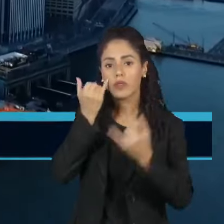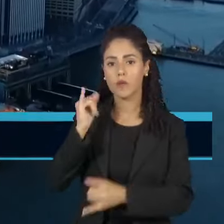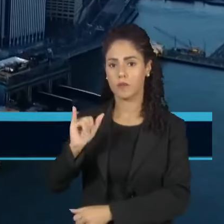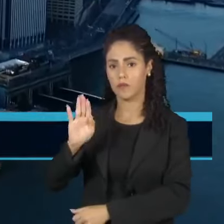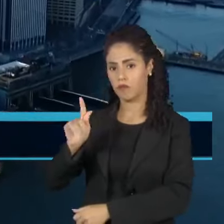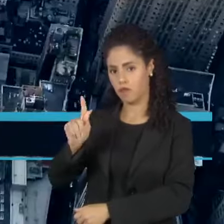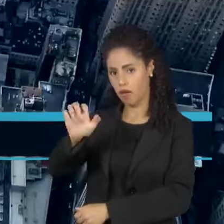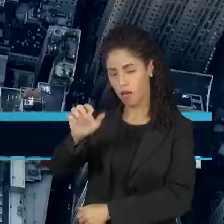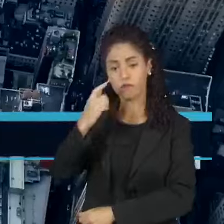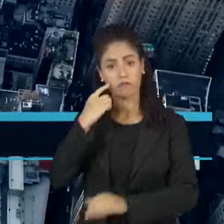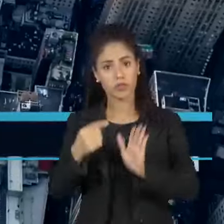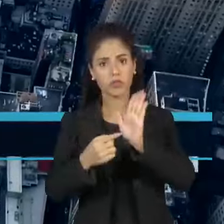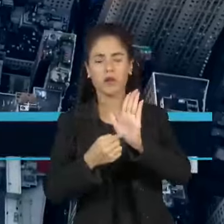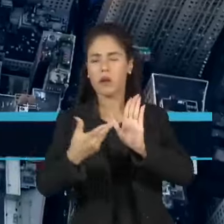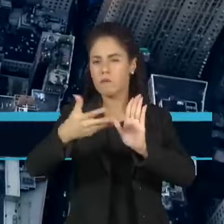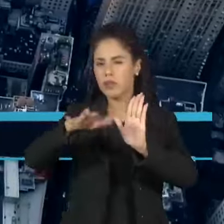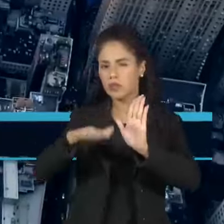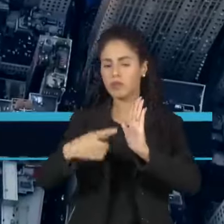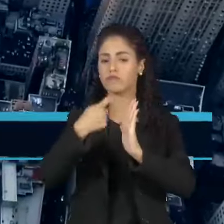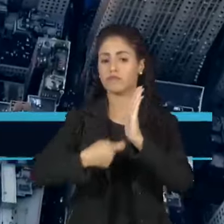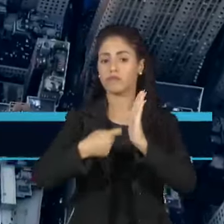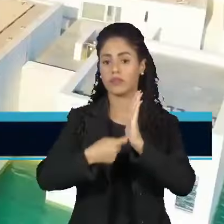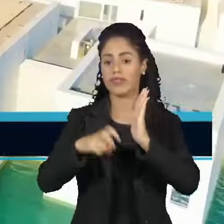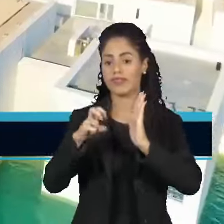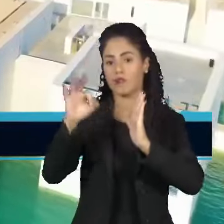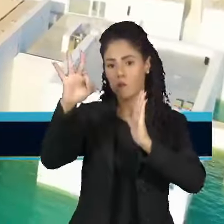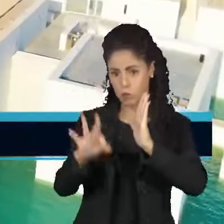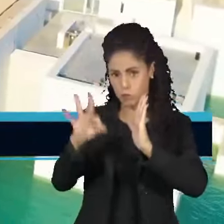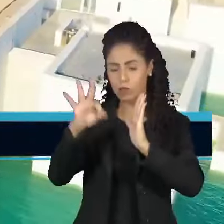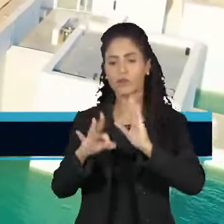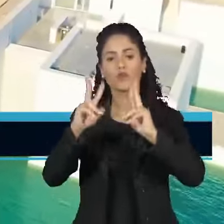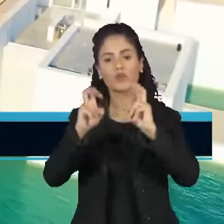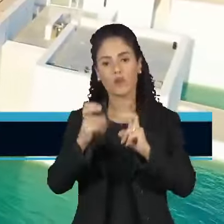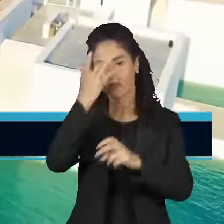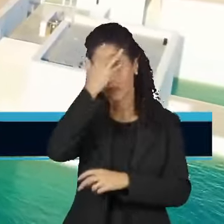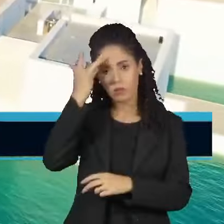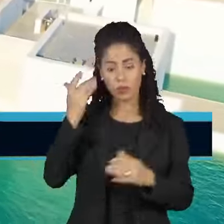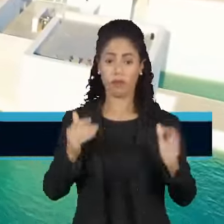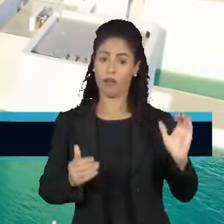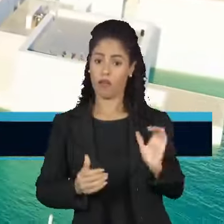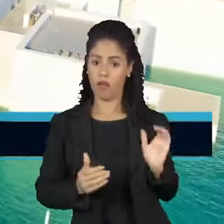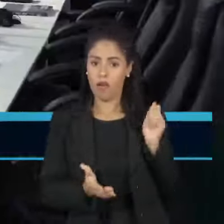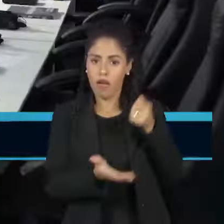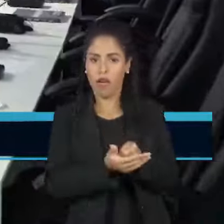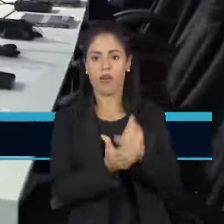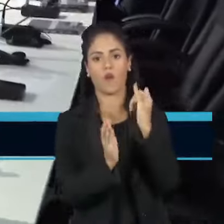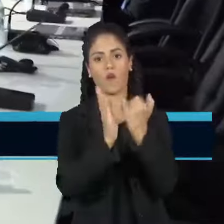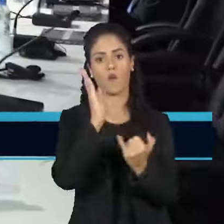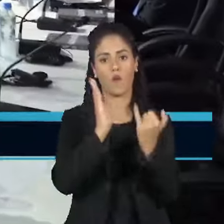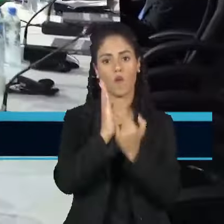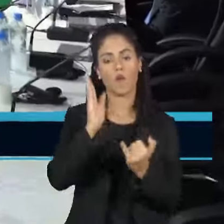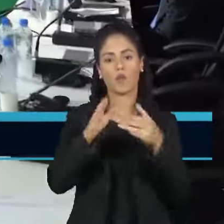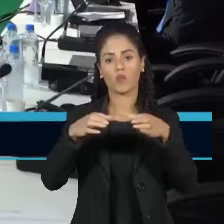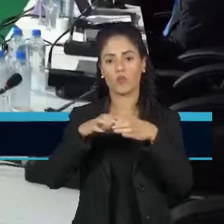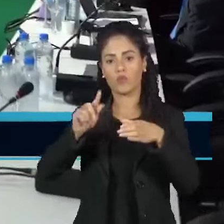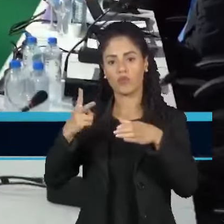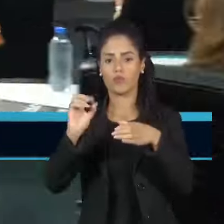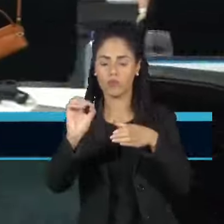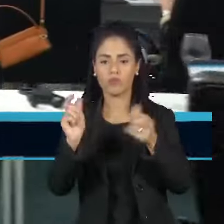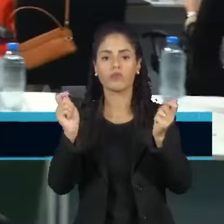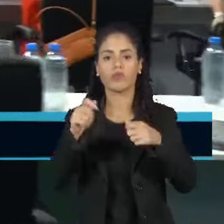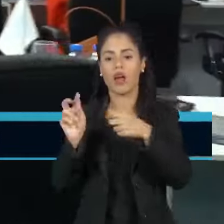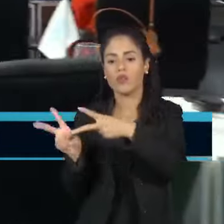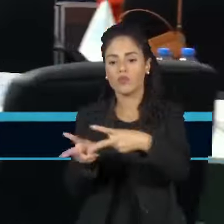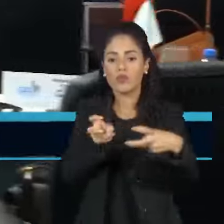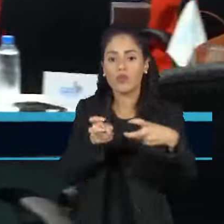levantamento estima que uma taxação de até 5% sobre os mais ricos dos países do G20 poderia arrecadar